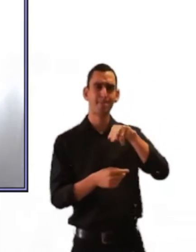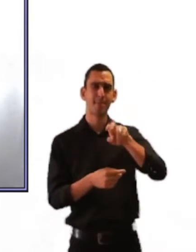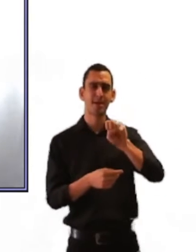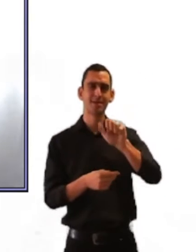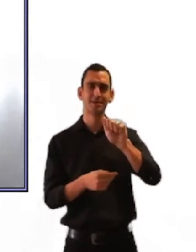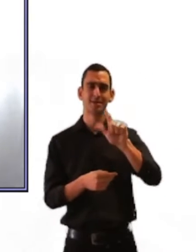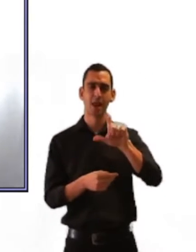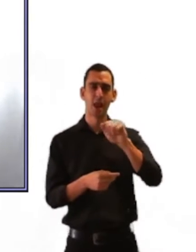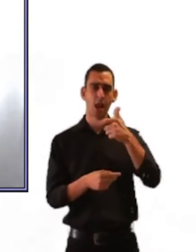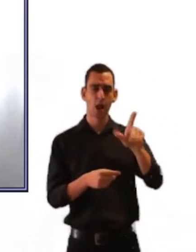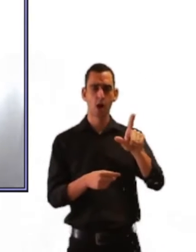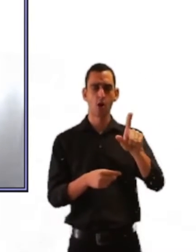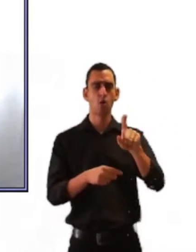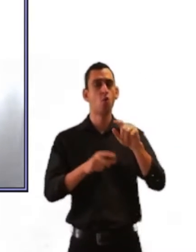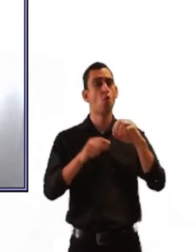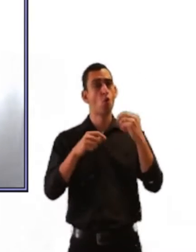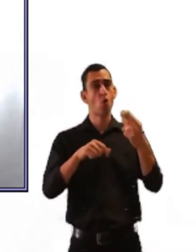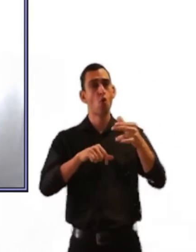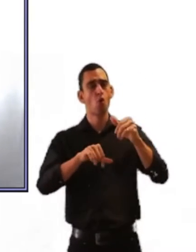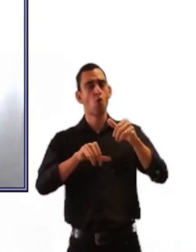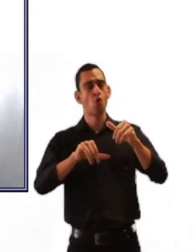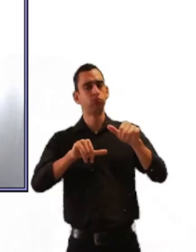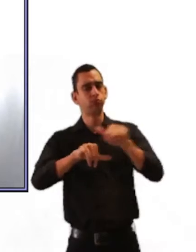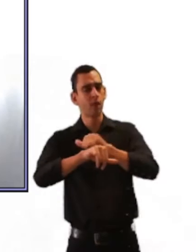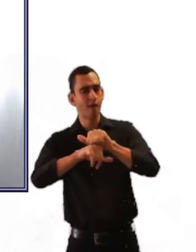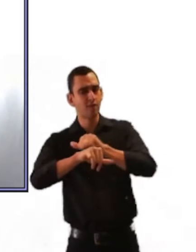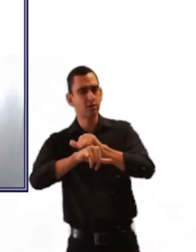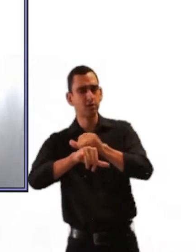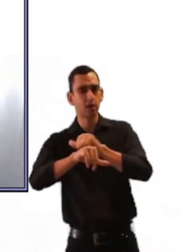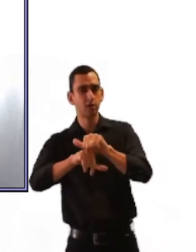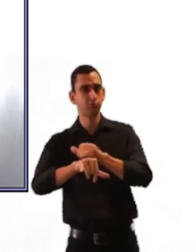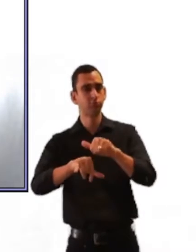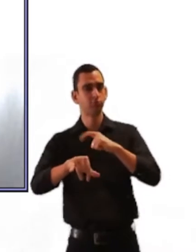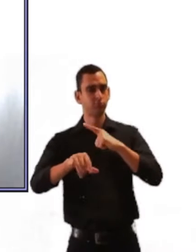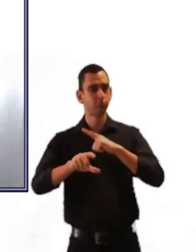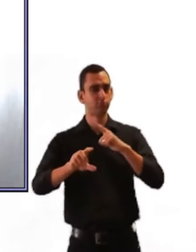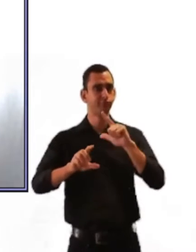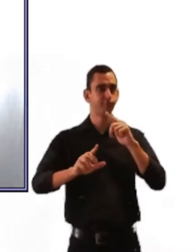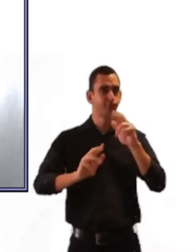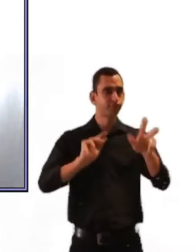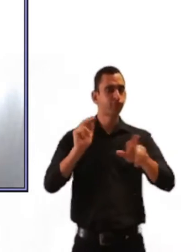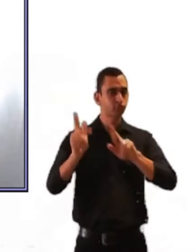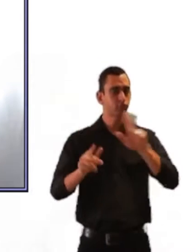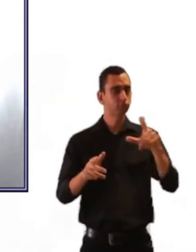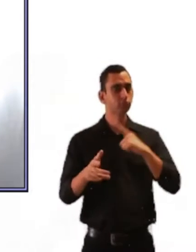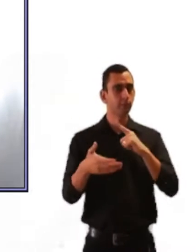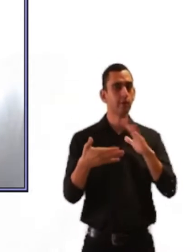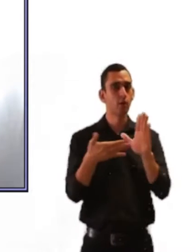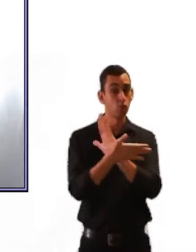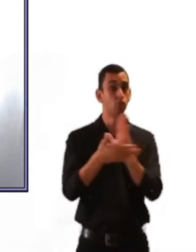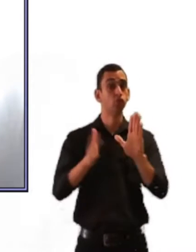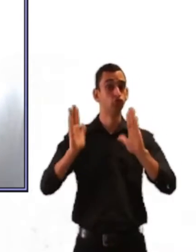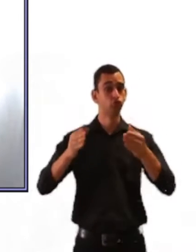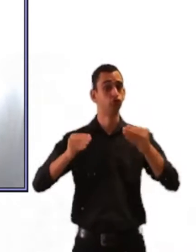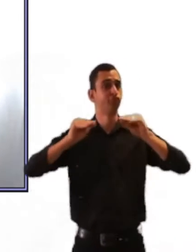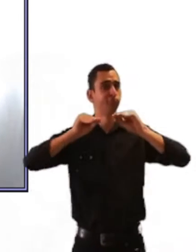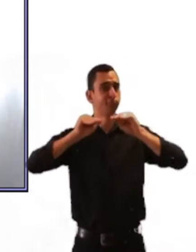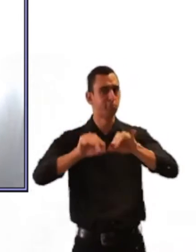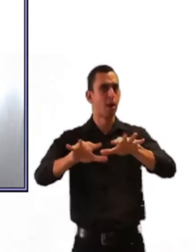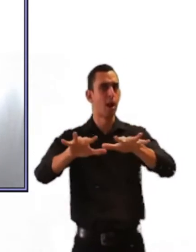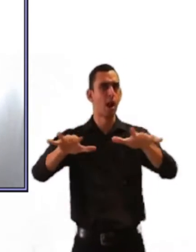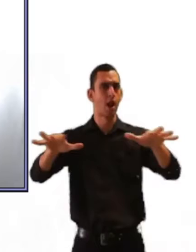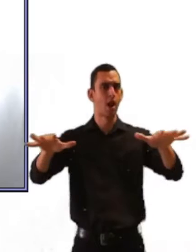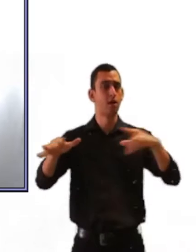da Lava Jato, que são situações que tiveram uma repercussão, que tiveram, né,